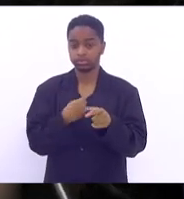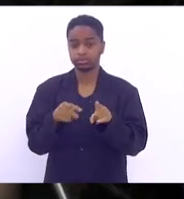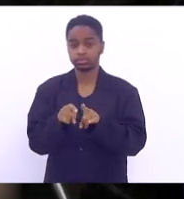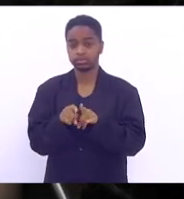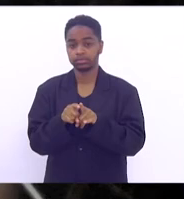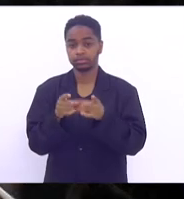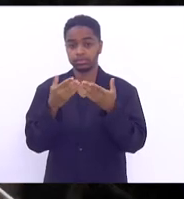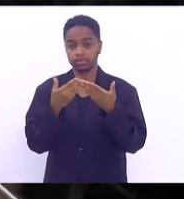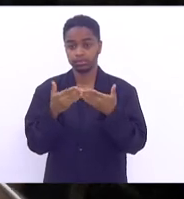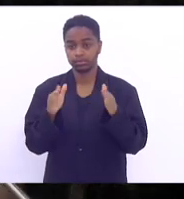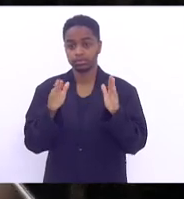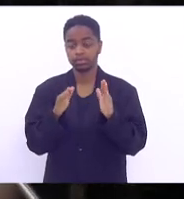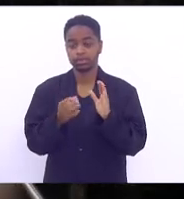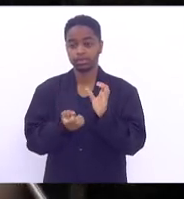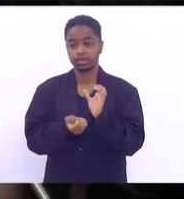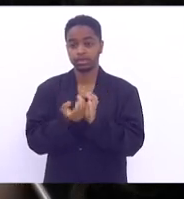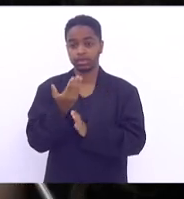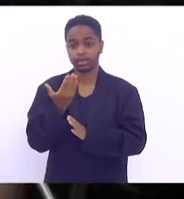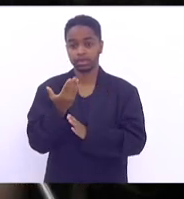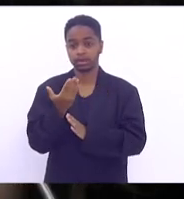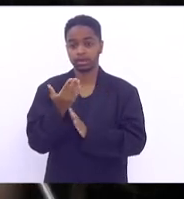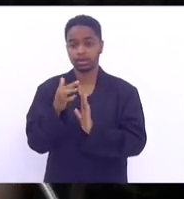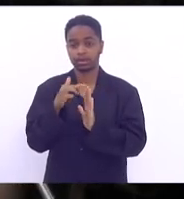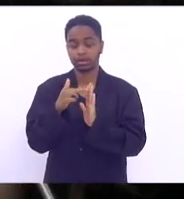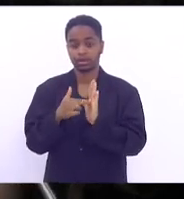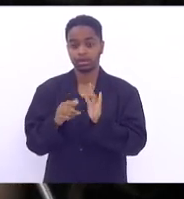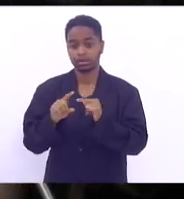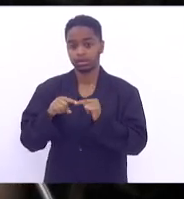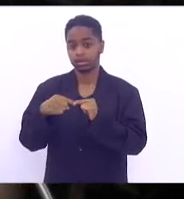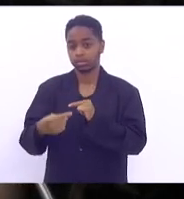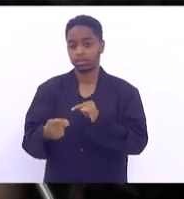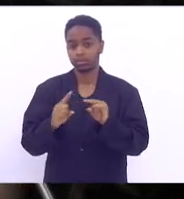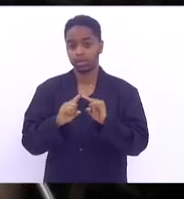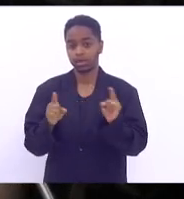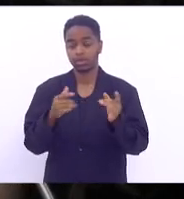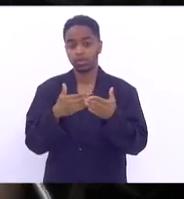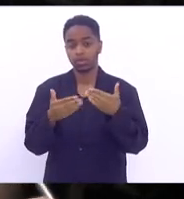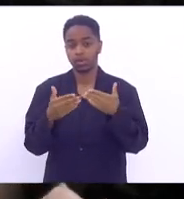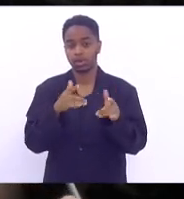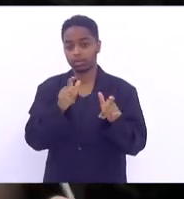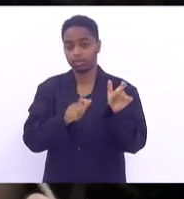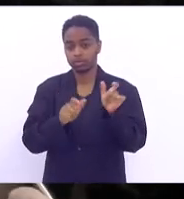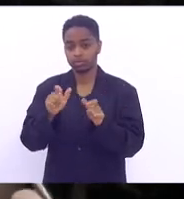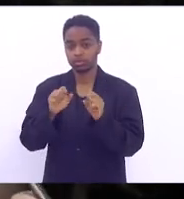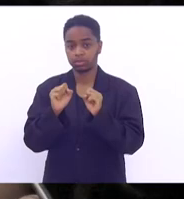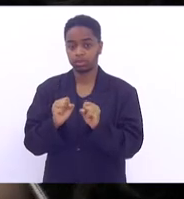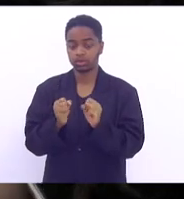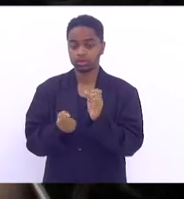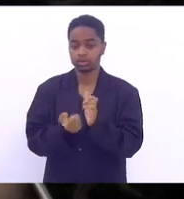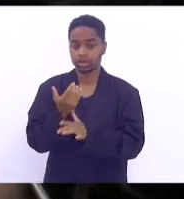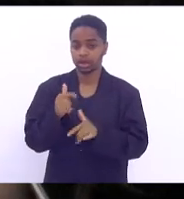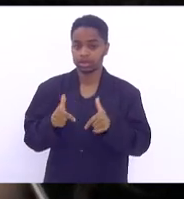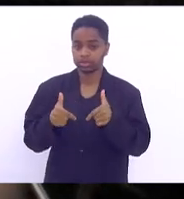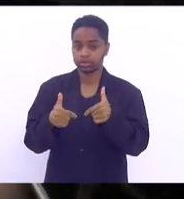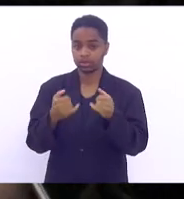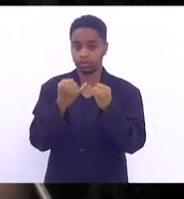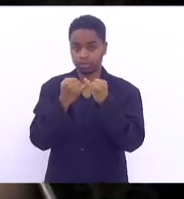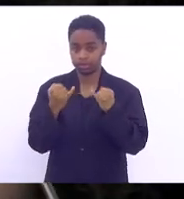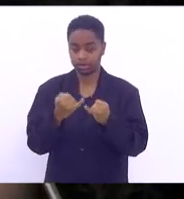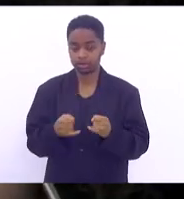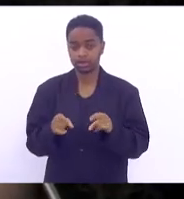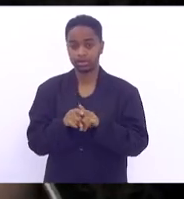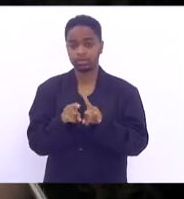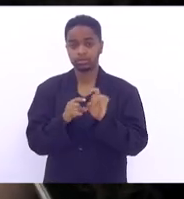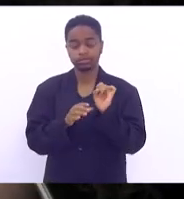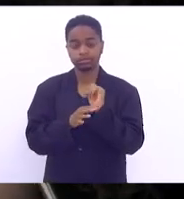uma prerrogativa depois, e qualquer um de nós pode depois criar uma iniciativa parecida para